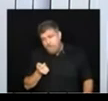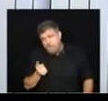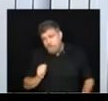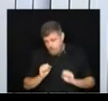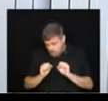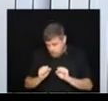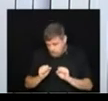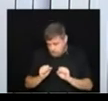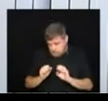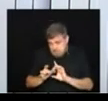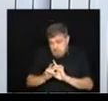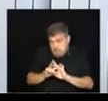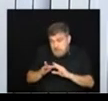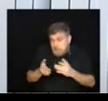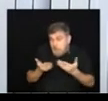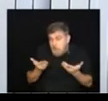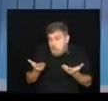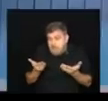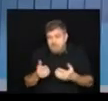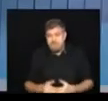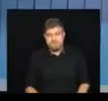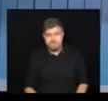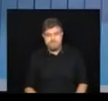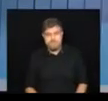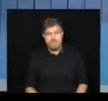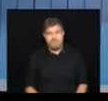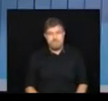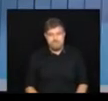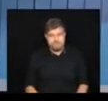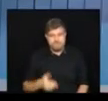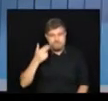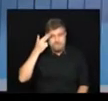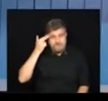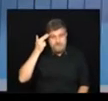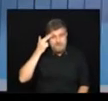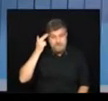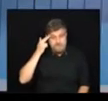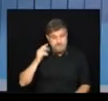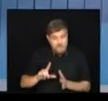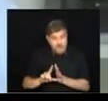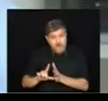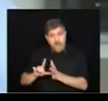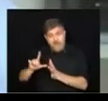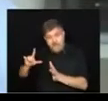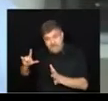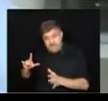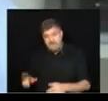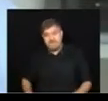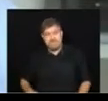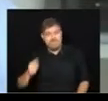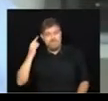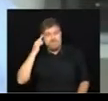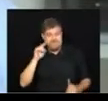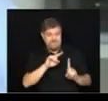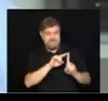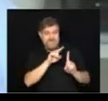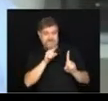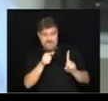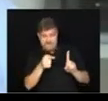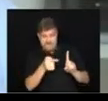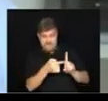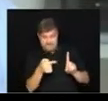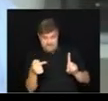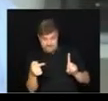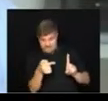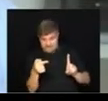tem problema? Então, Gabriel, até antes disso, voltando à gestante, uma